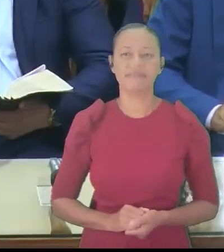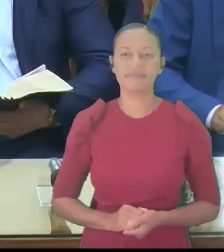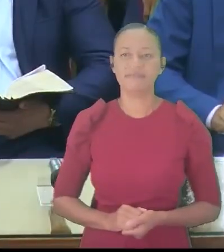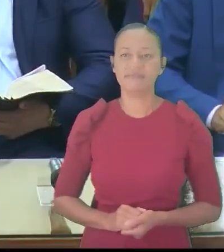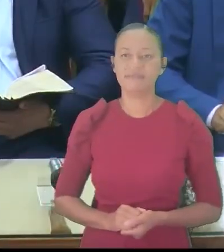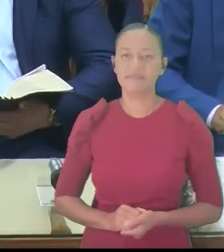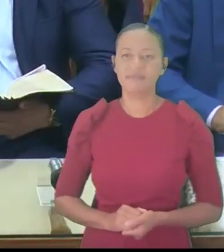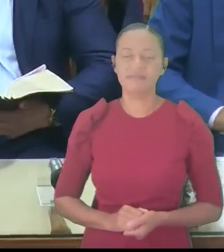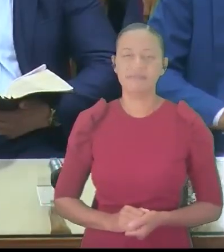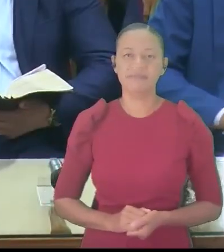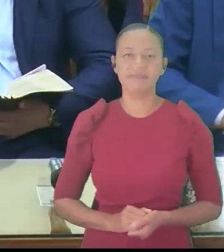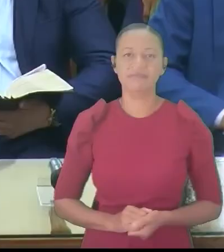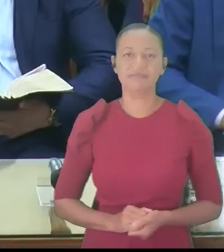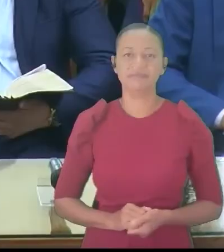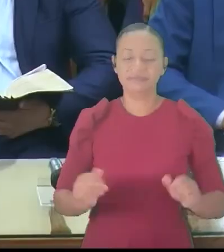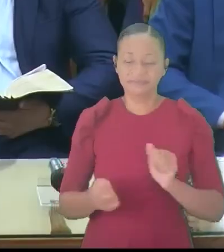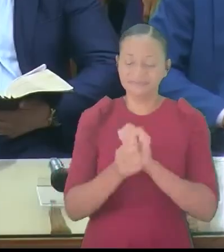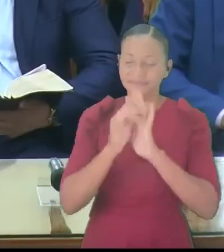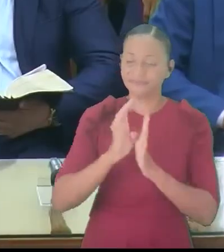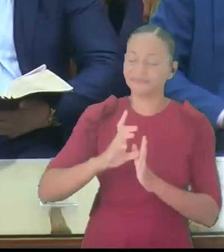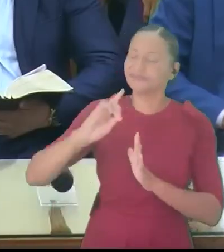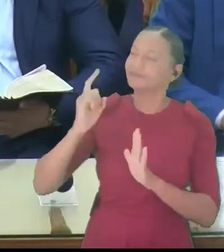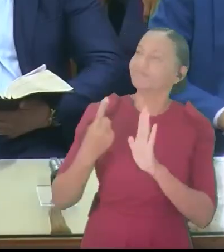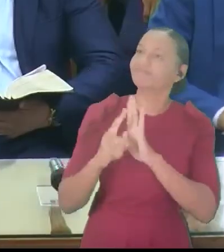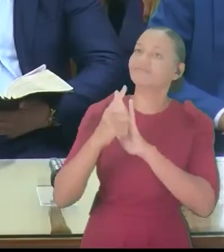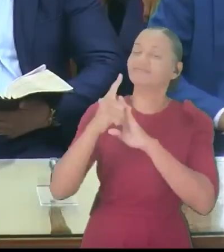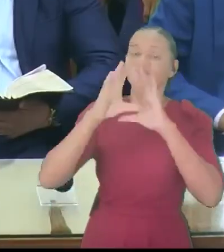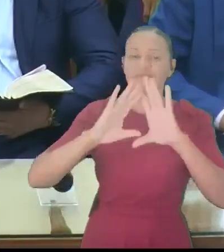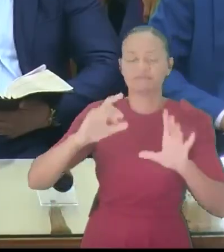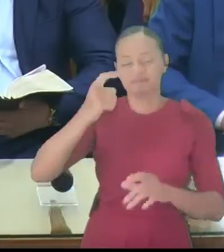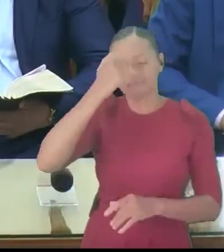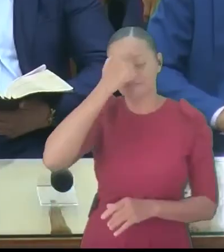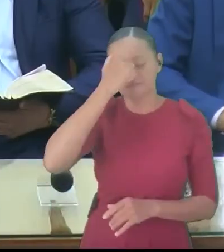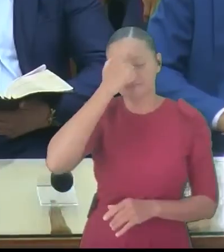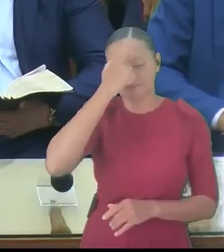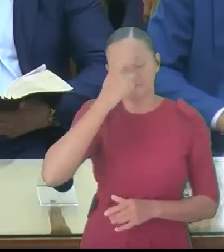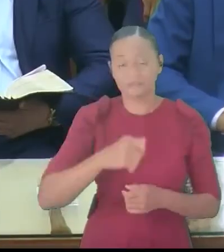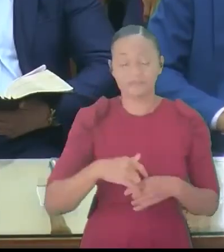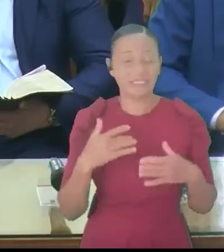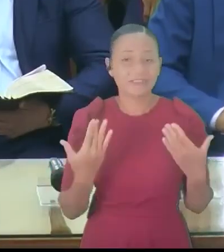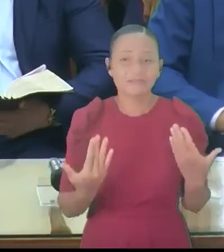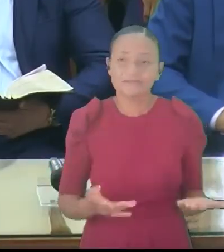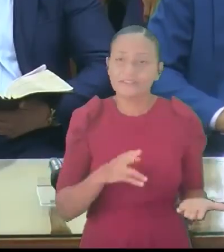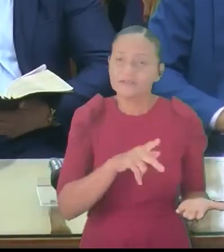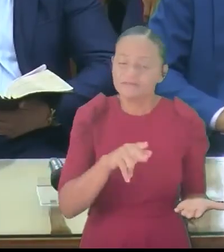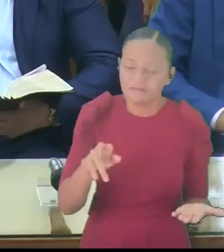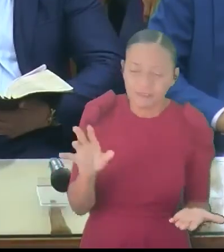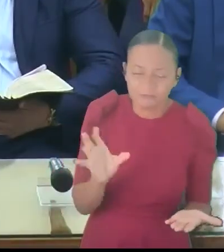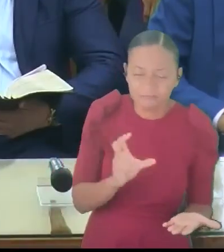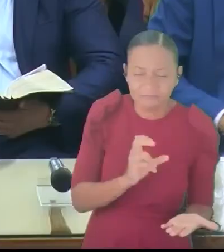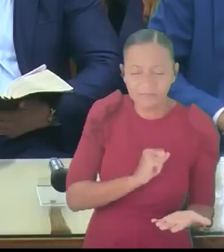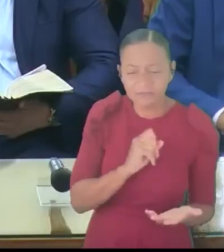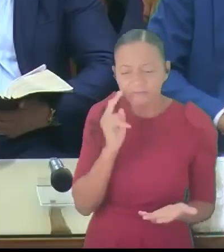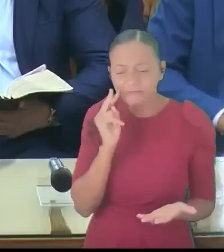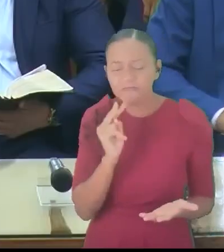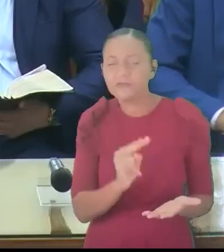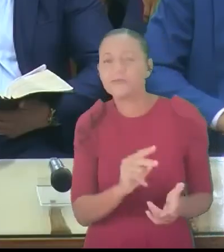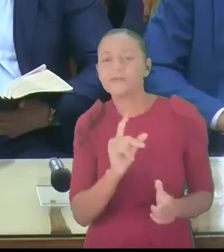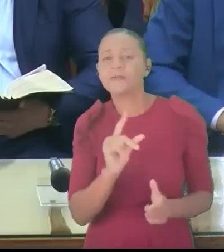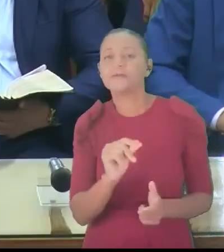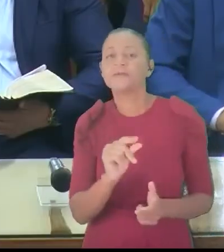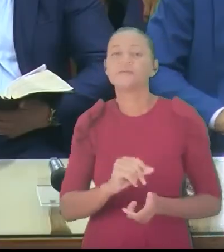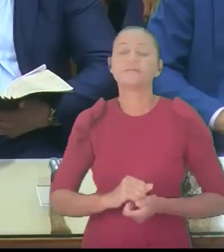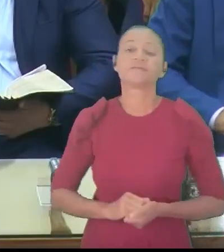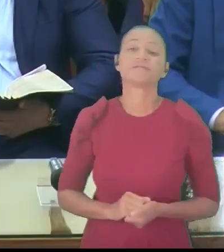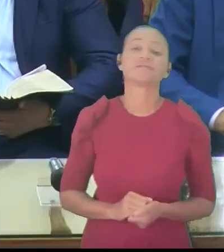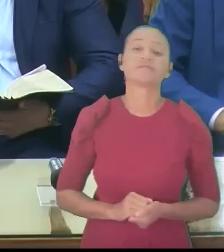Raciocínio. Glória a Deus nas alturas dos céus, raciocínio. Então, irmãos amados, nós vemos aqui